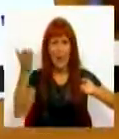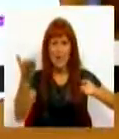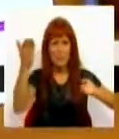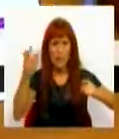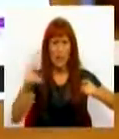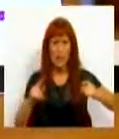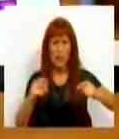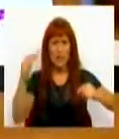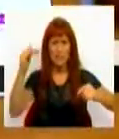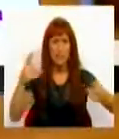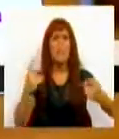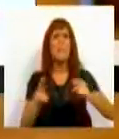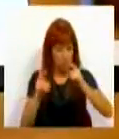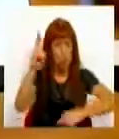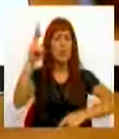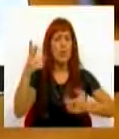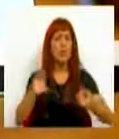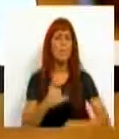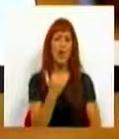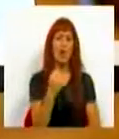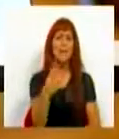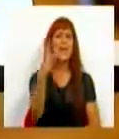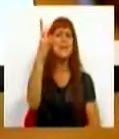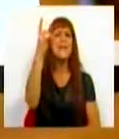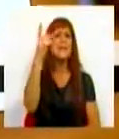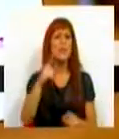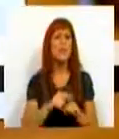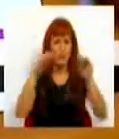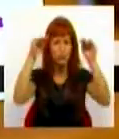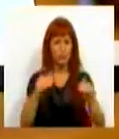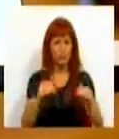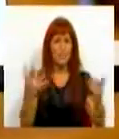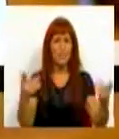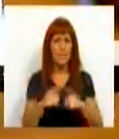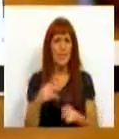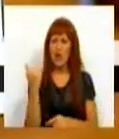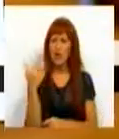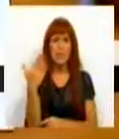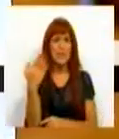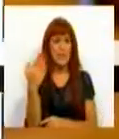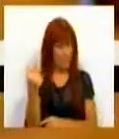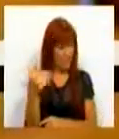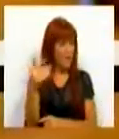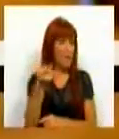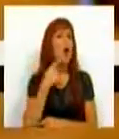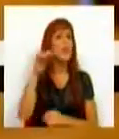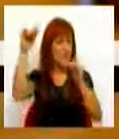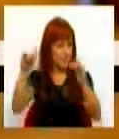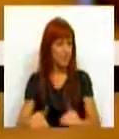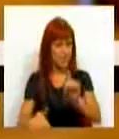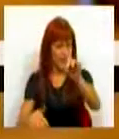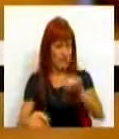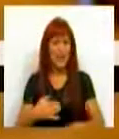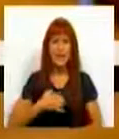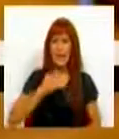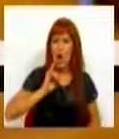subiu sempre de uma forma decrescente, mas subiu. Em 2016 decresceu e em 2017 vai voltar a decrescer. O